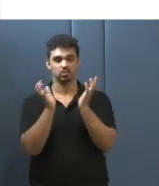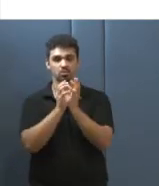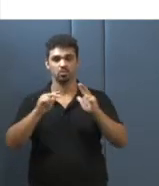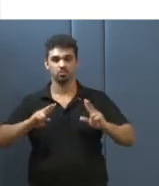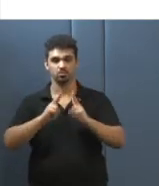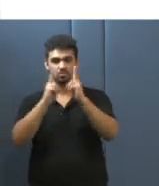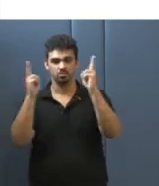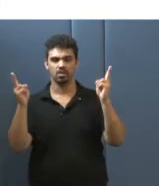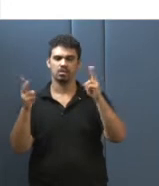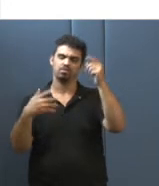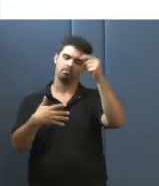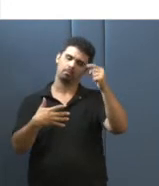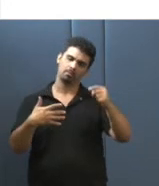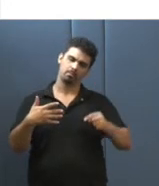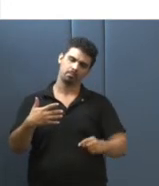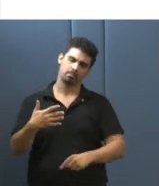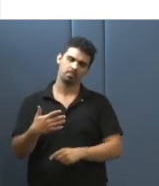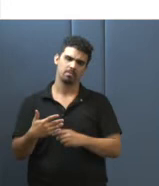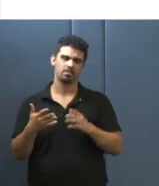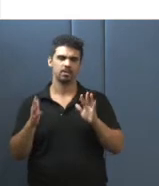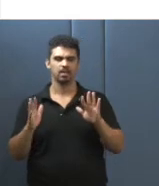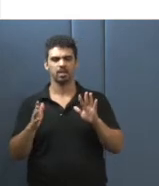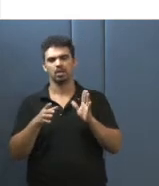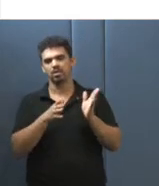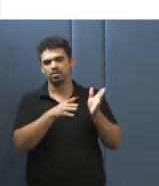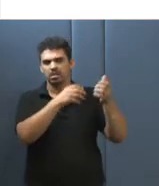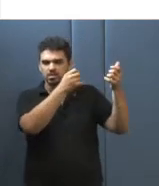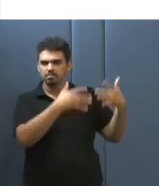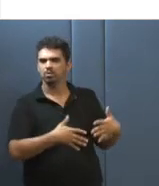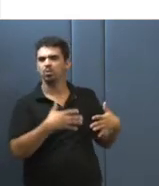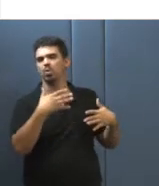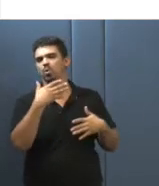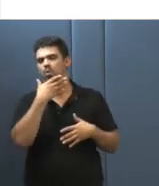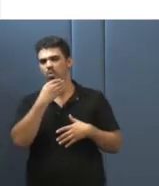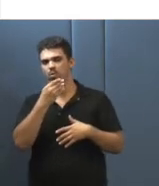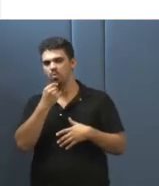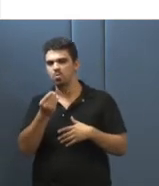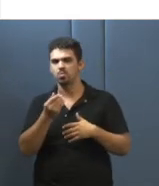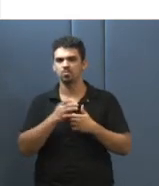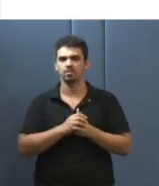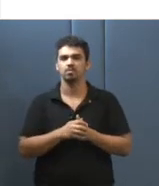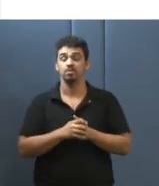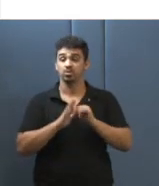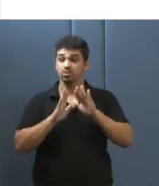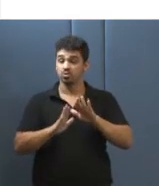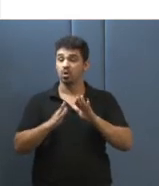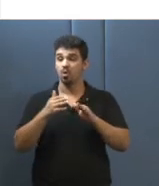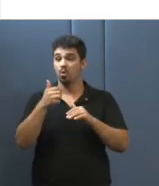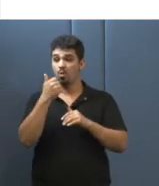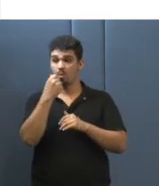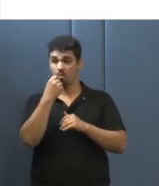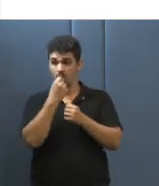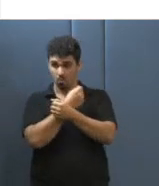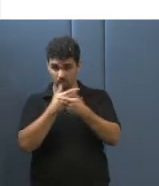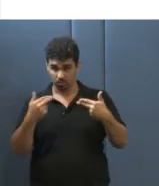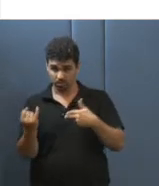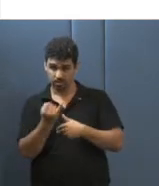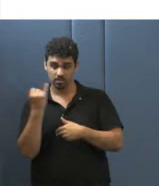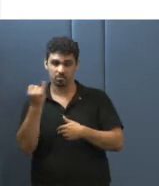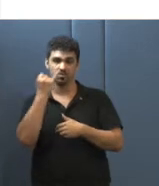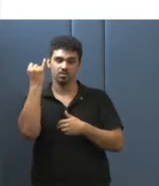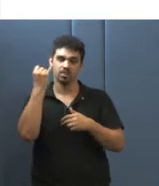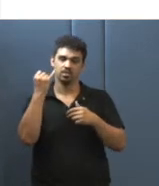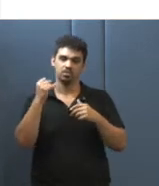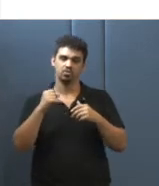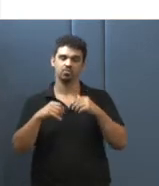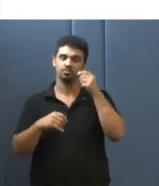vou só me permitir passar para o próximo também. Aqui são os princípios. Aqui tem uma coisa procedimental antes de passar para o próximo slide, e aí para